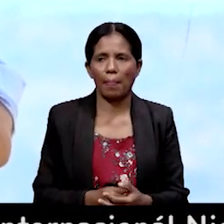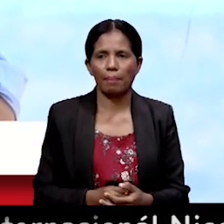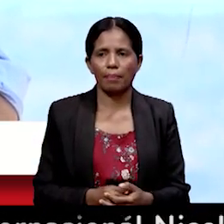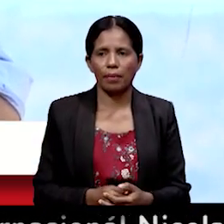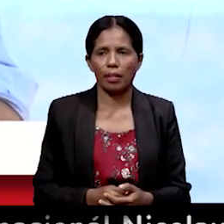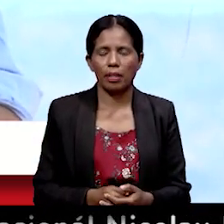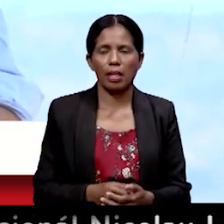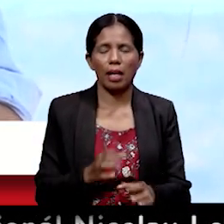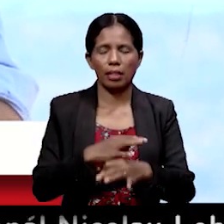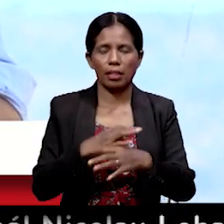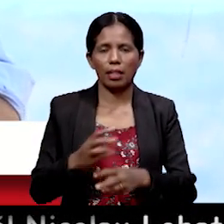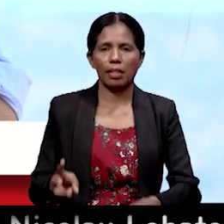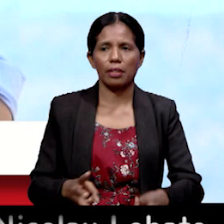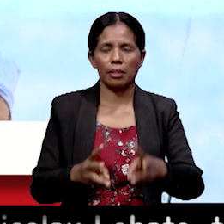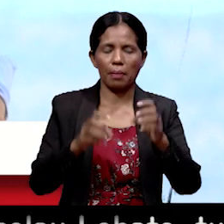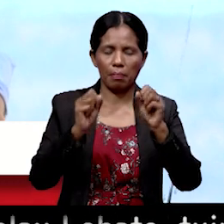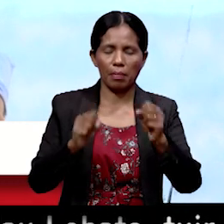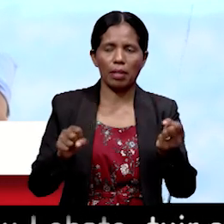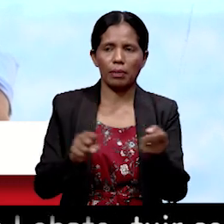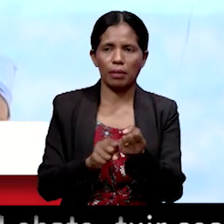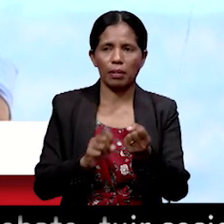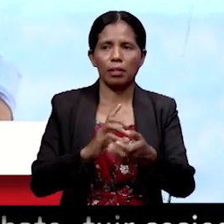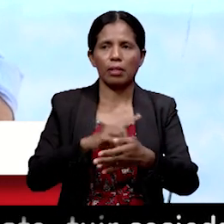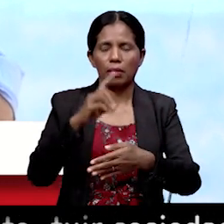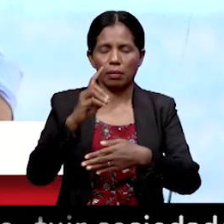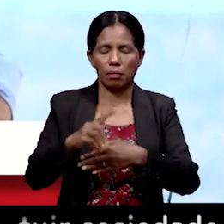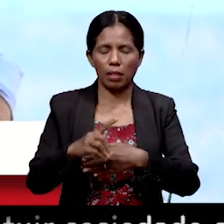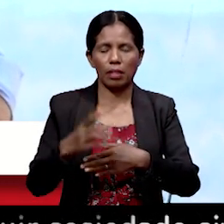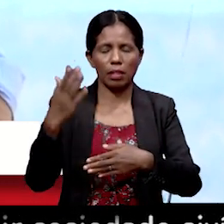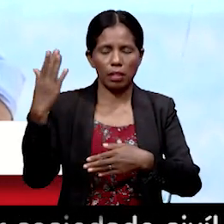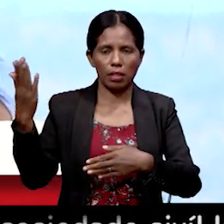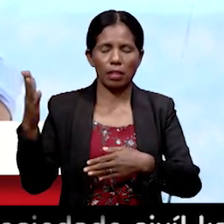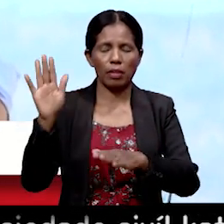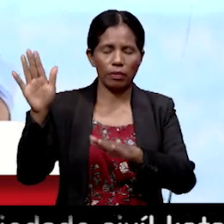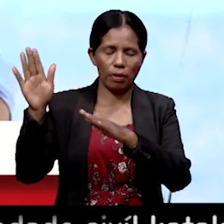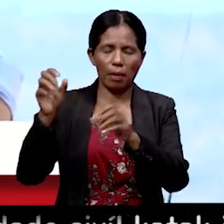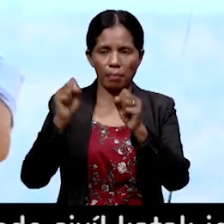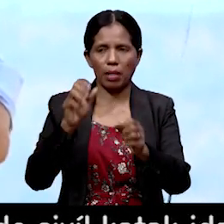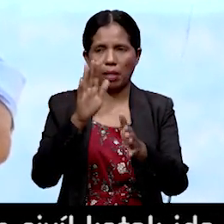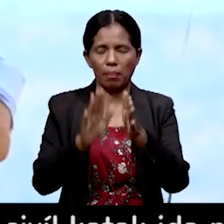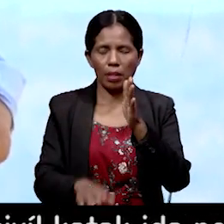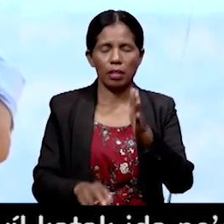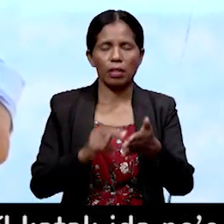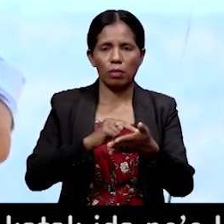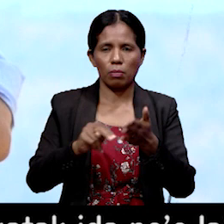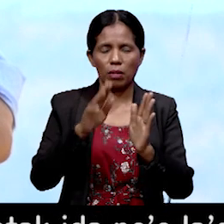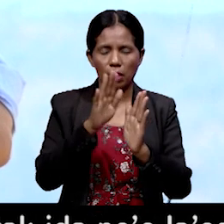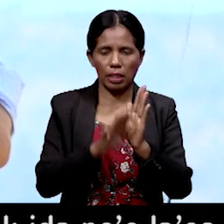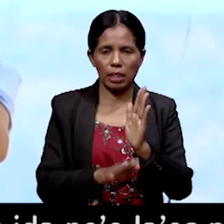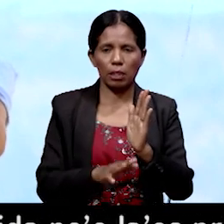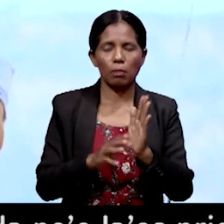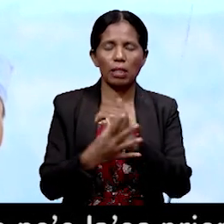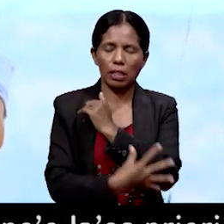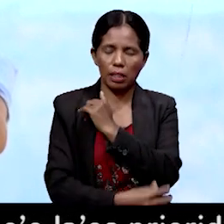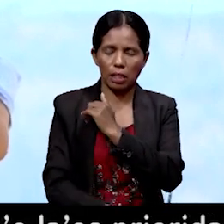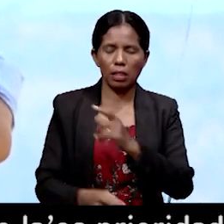rural Hirakne bele contribui para o desenvolvimento rural, no bele a menos número kiek, new husi